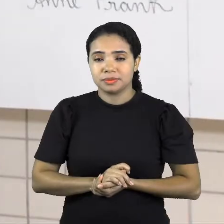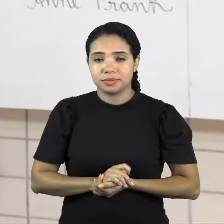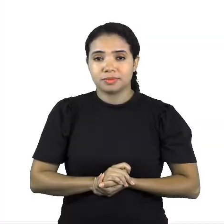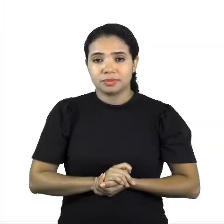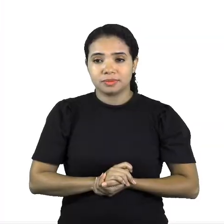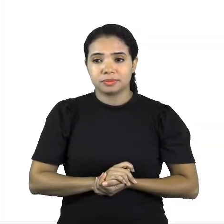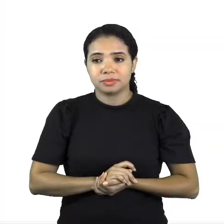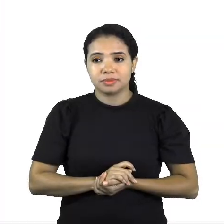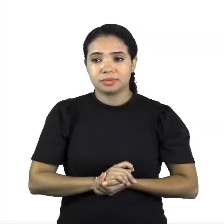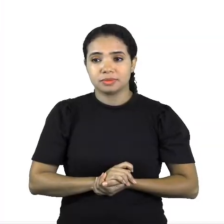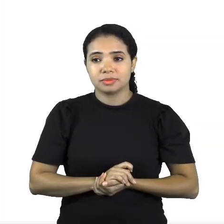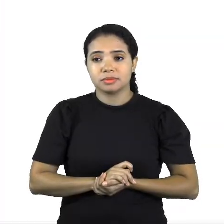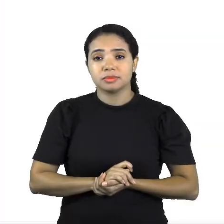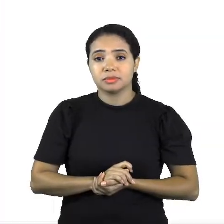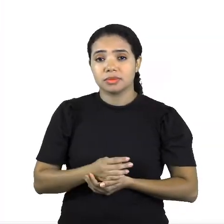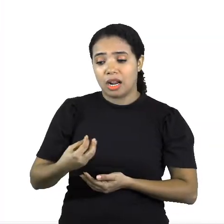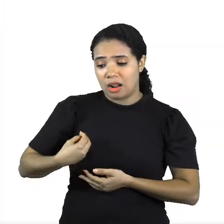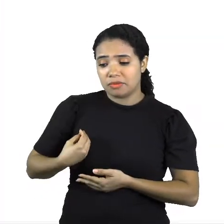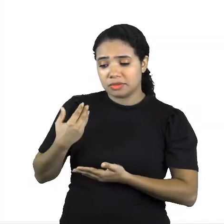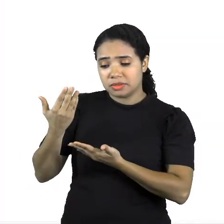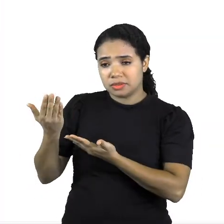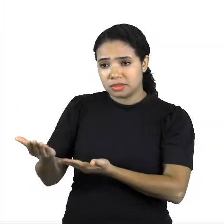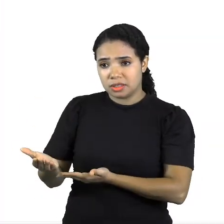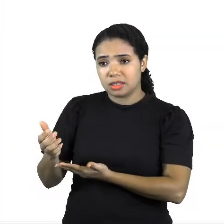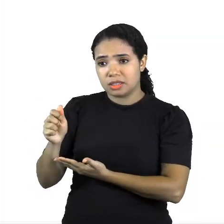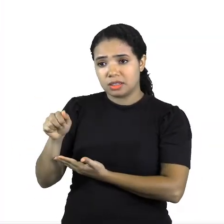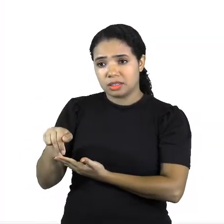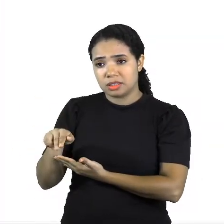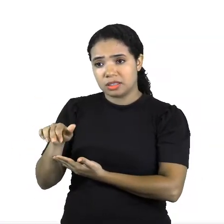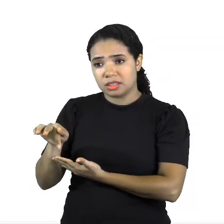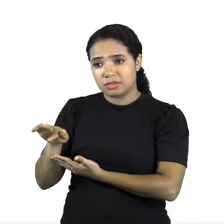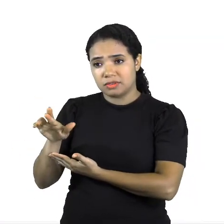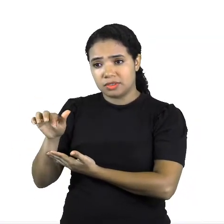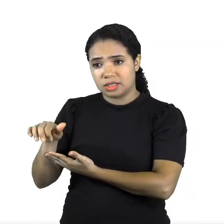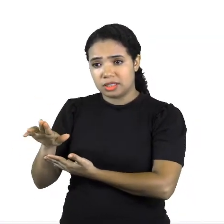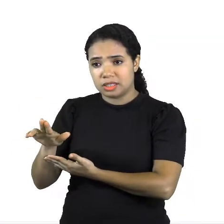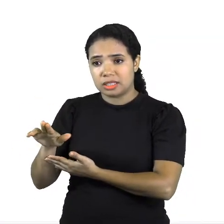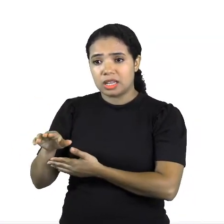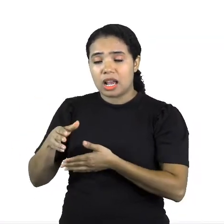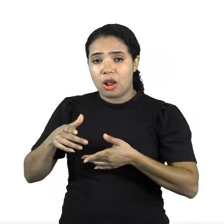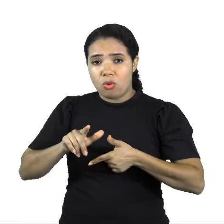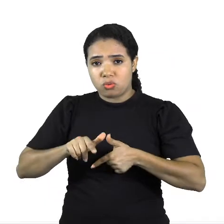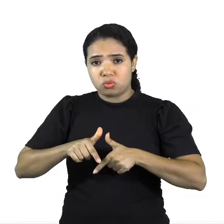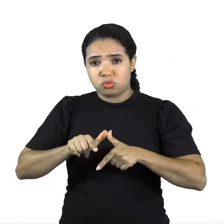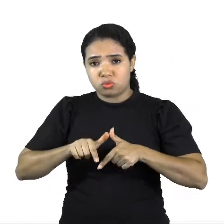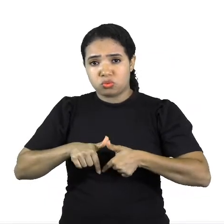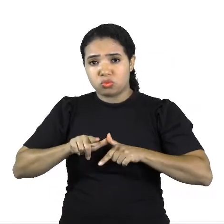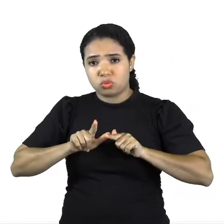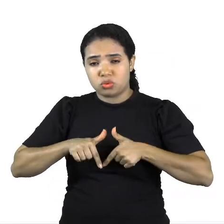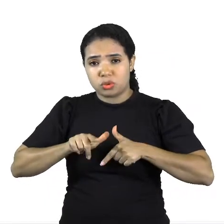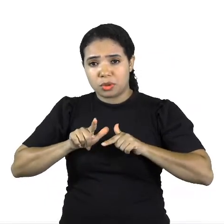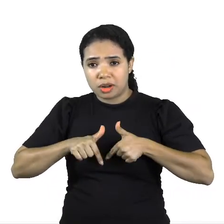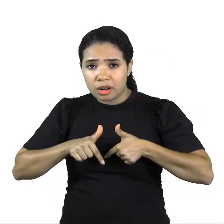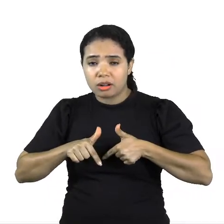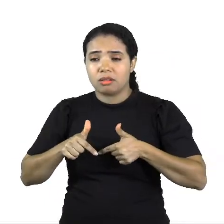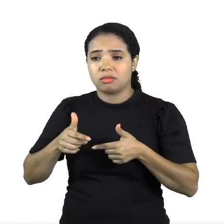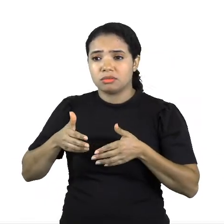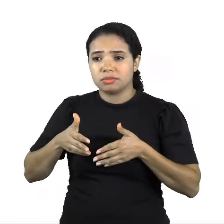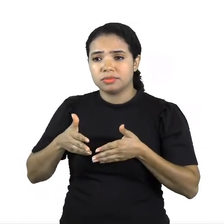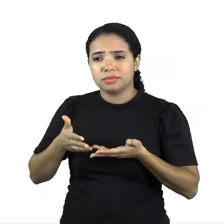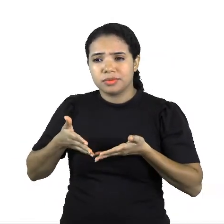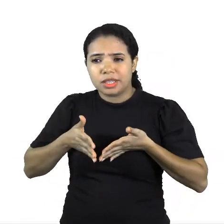O destino de Anne Frank, a menina de origem judaica, que se transformou em símbolo de milhões